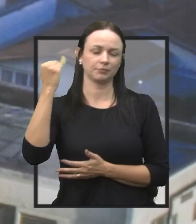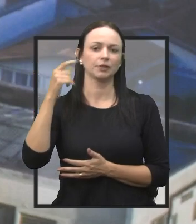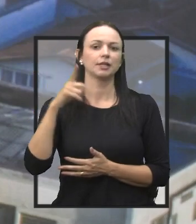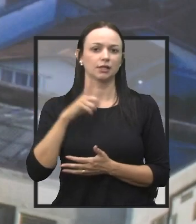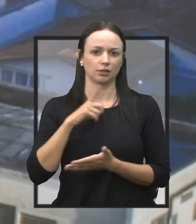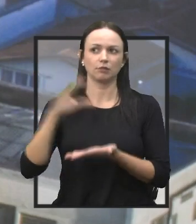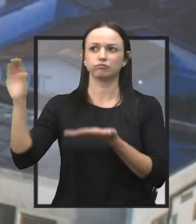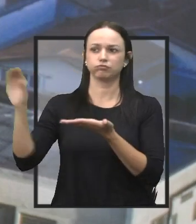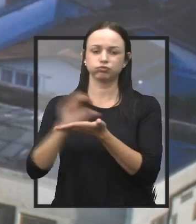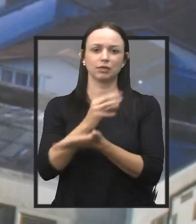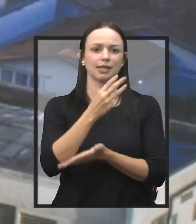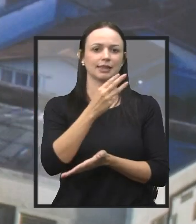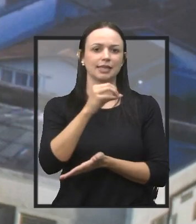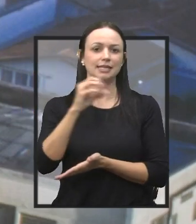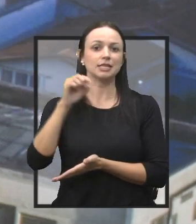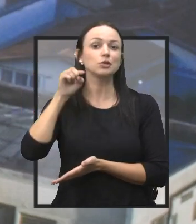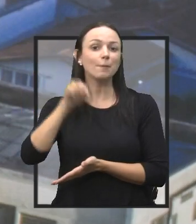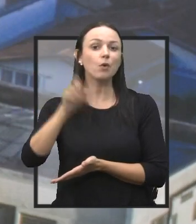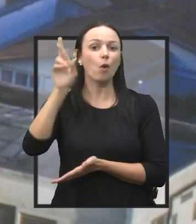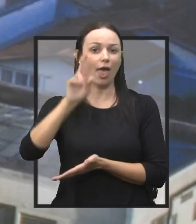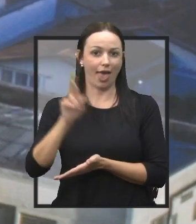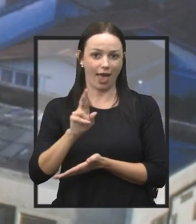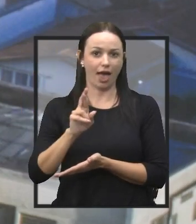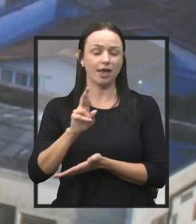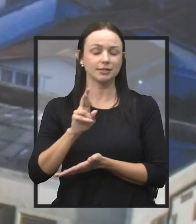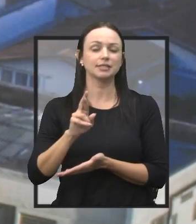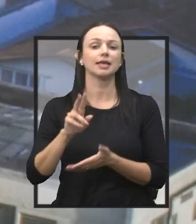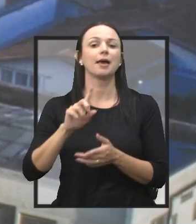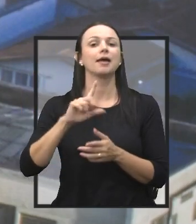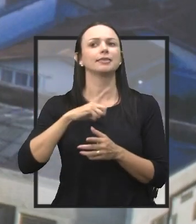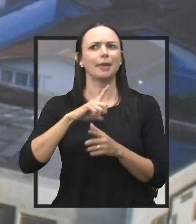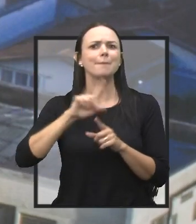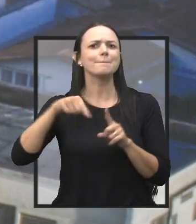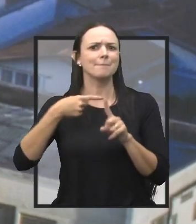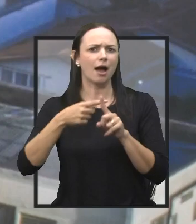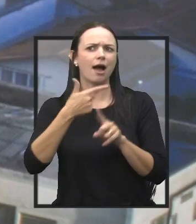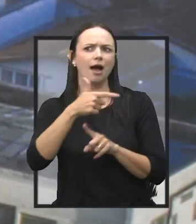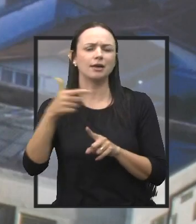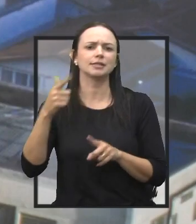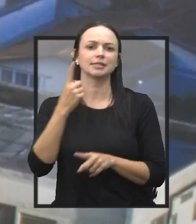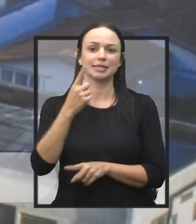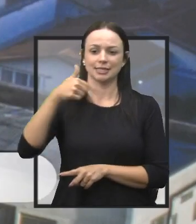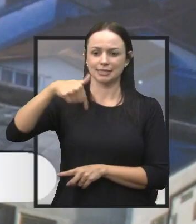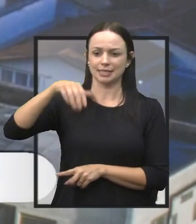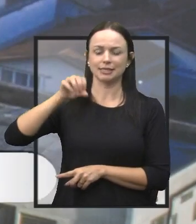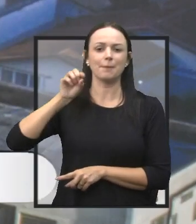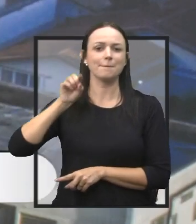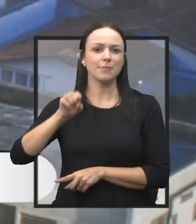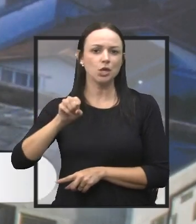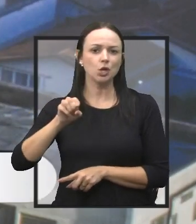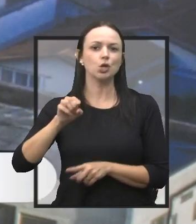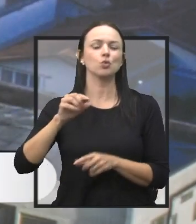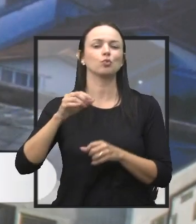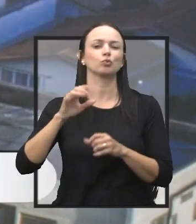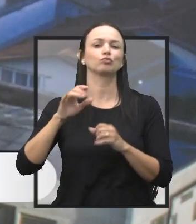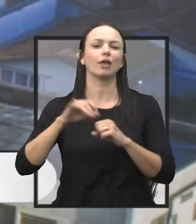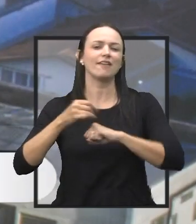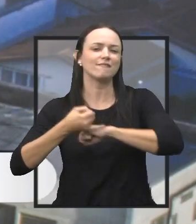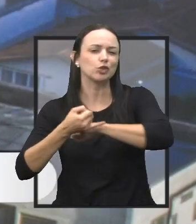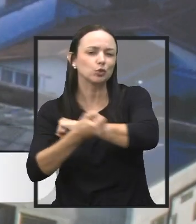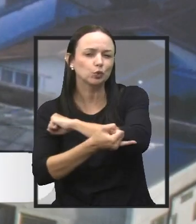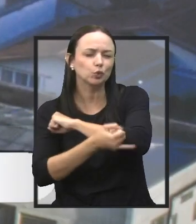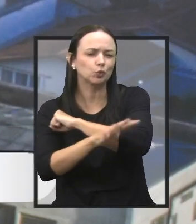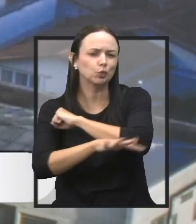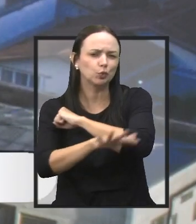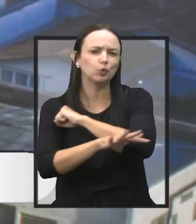esse recurso de R$300 mil que nós anunciamos, mas além desses recursos, nós conseguimos R$170 mil para uma questão de infraestrutura,